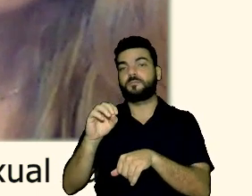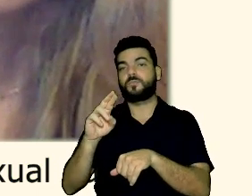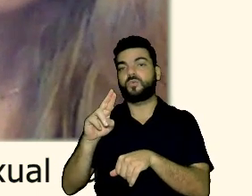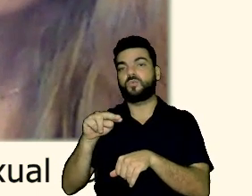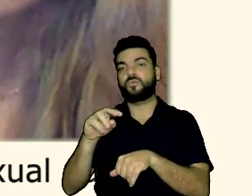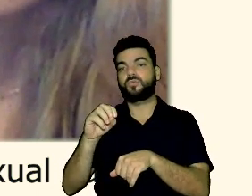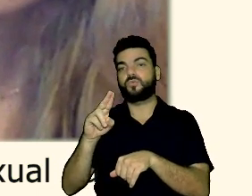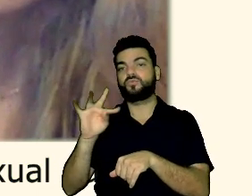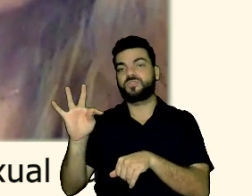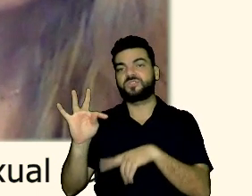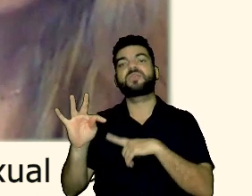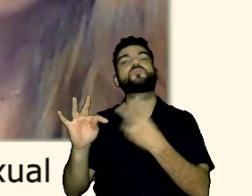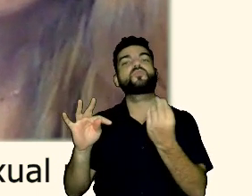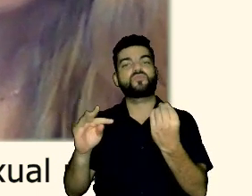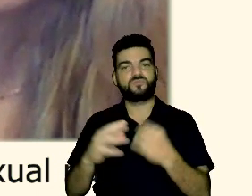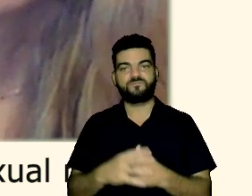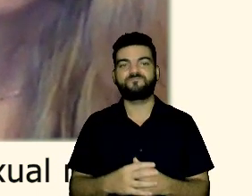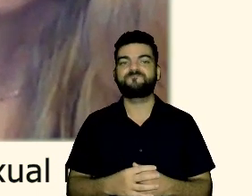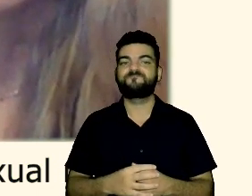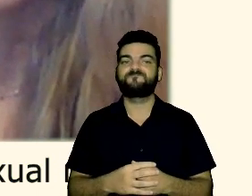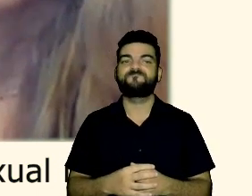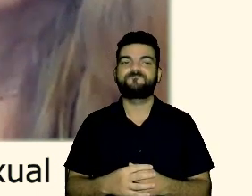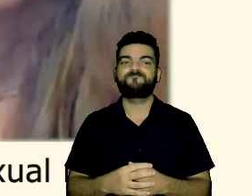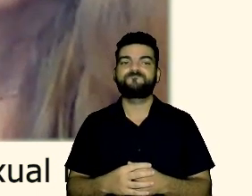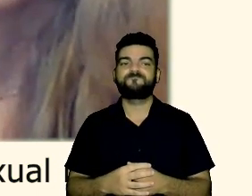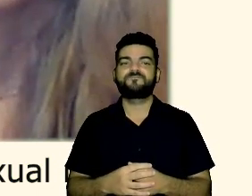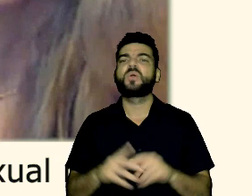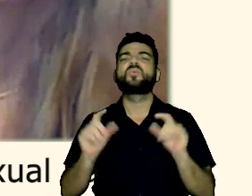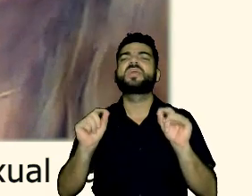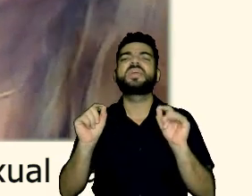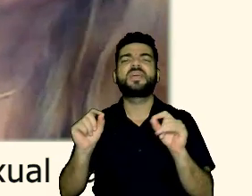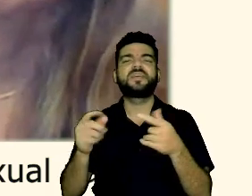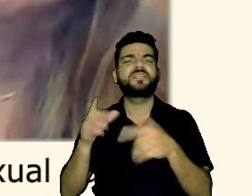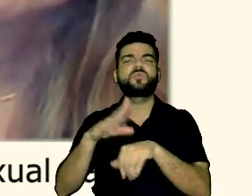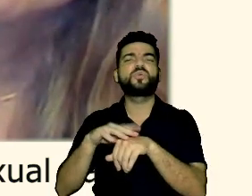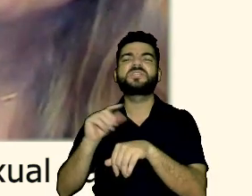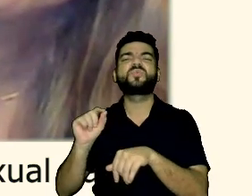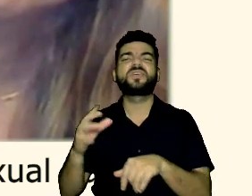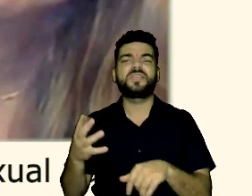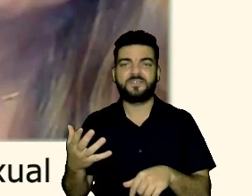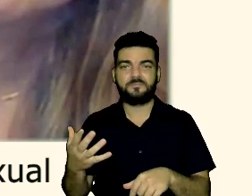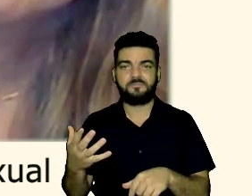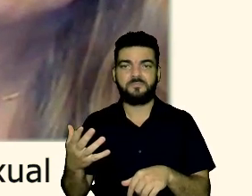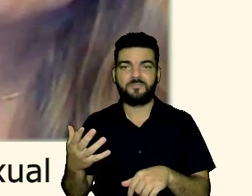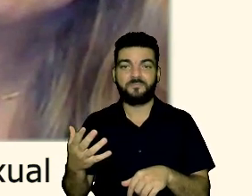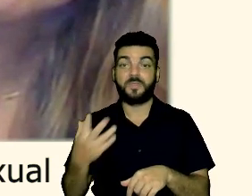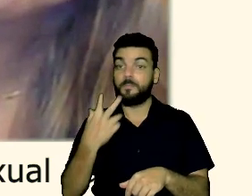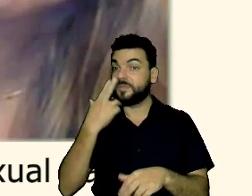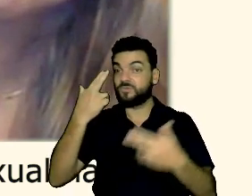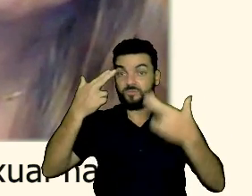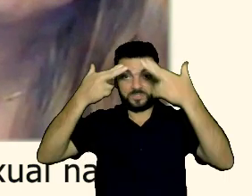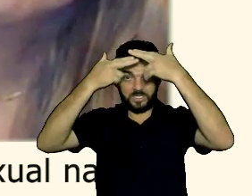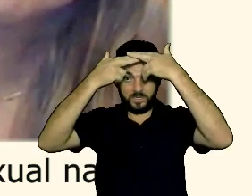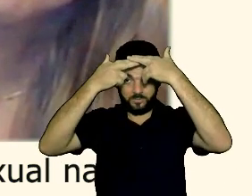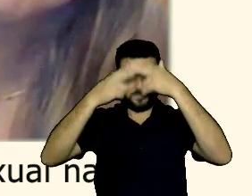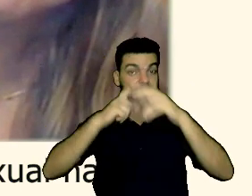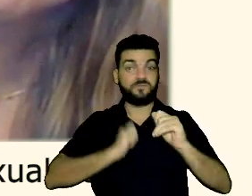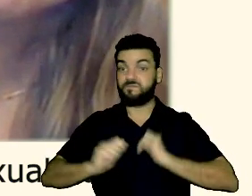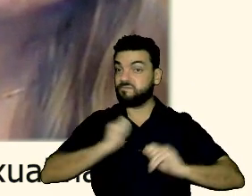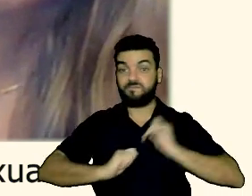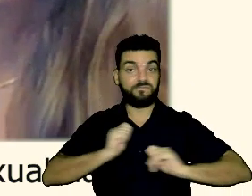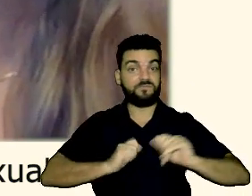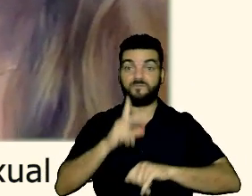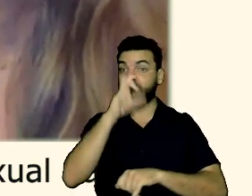de burnout aumentaram e muito, tá? E o que, que é a síndrome de burnout? É